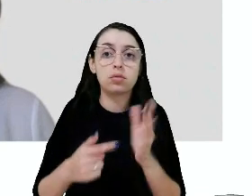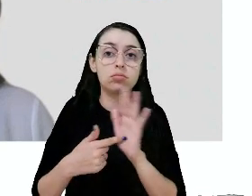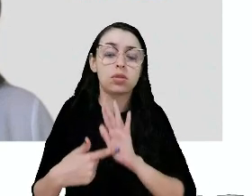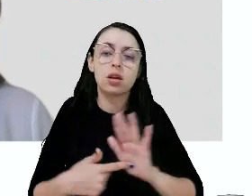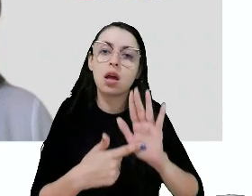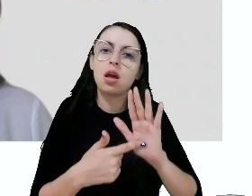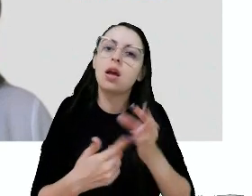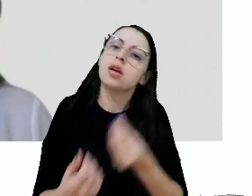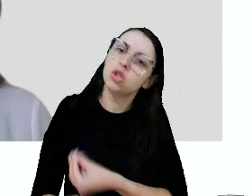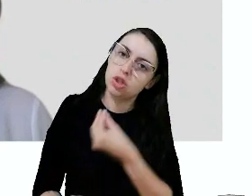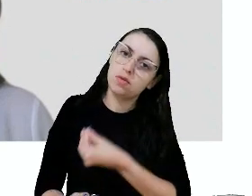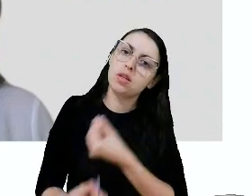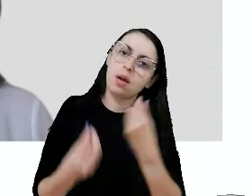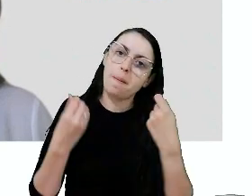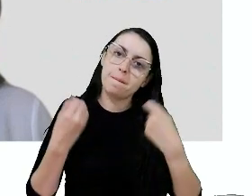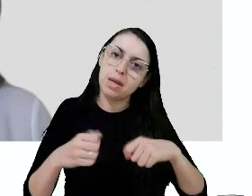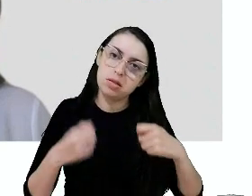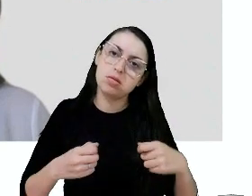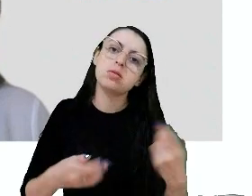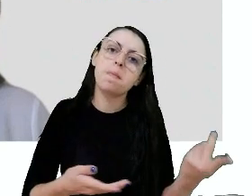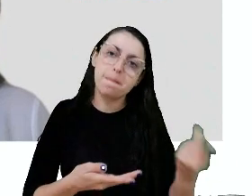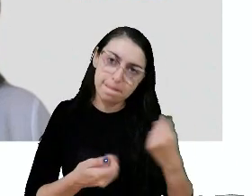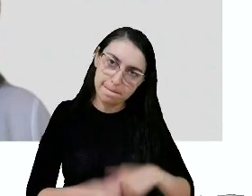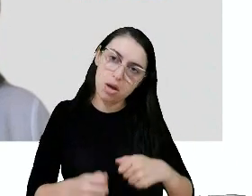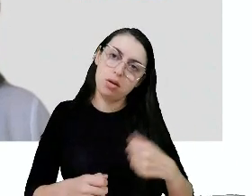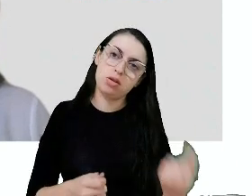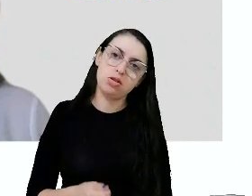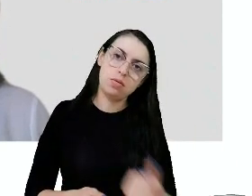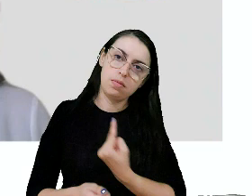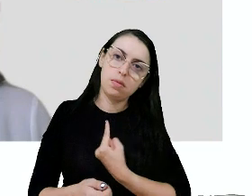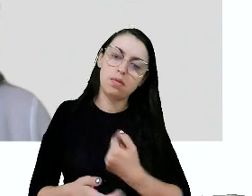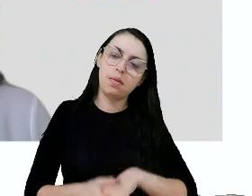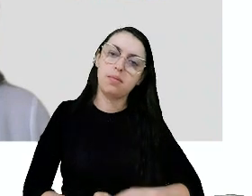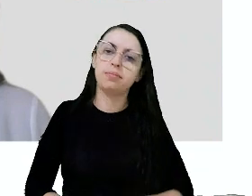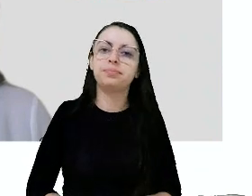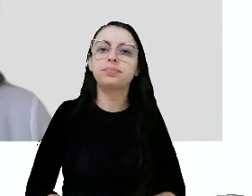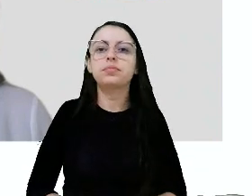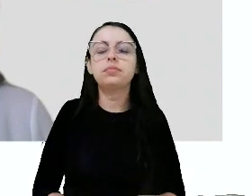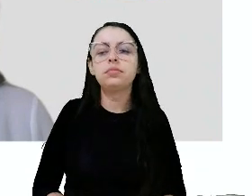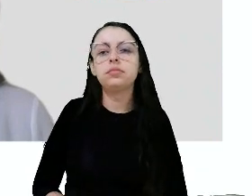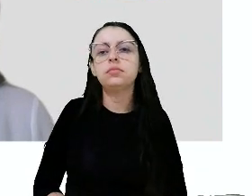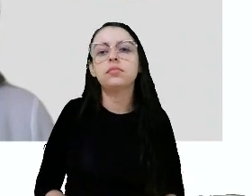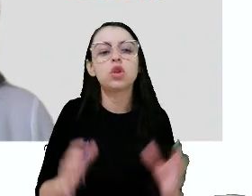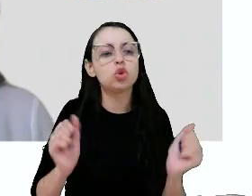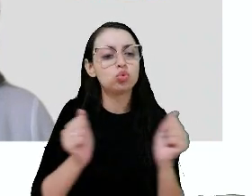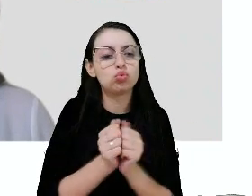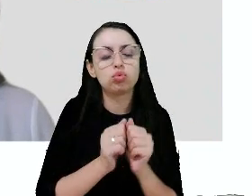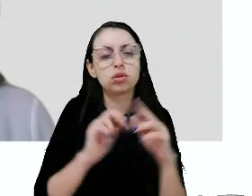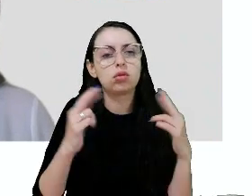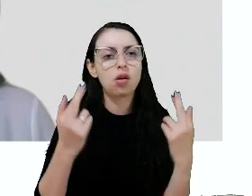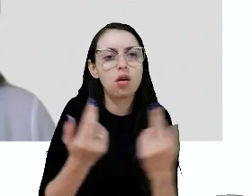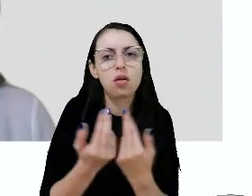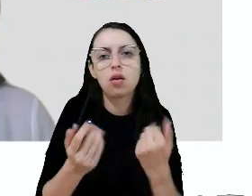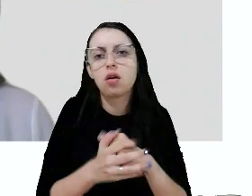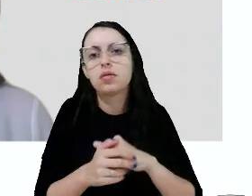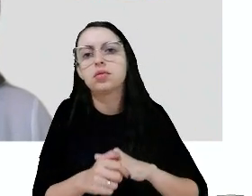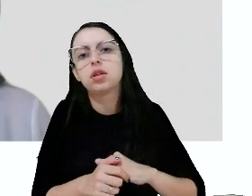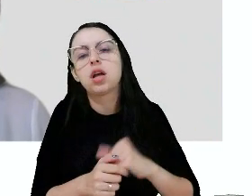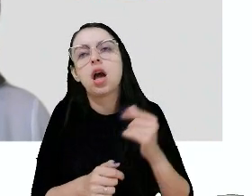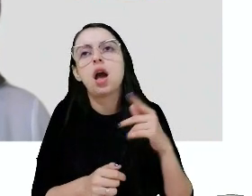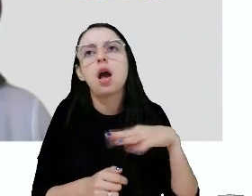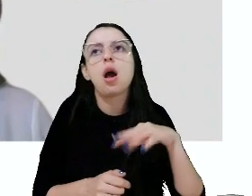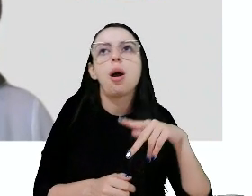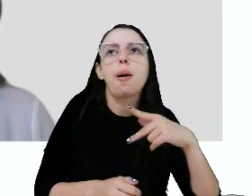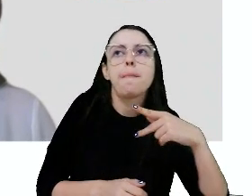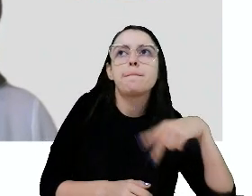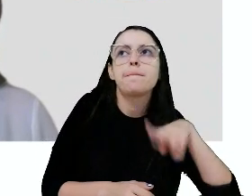nos colocar à disposição de vocês para que a gente possa, não é? Enquanto um grupo daqui da PUC de